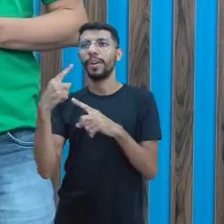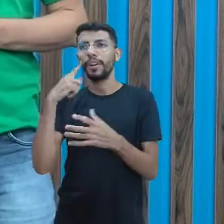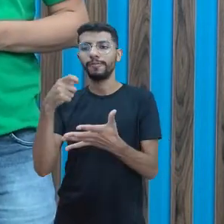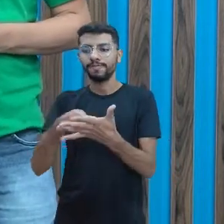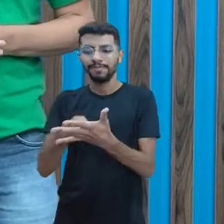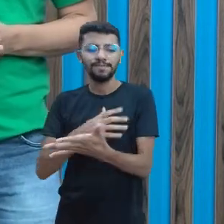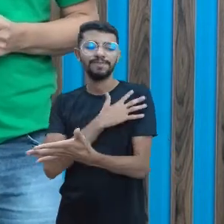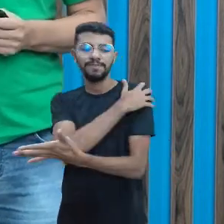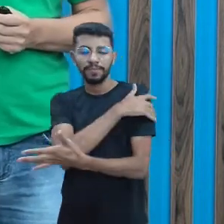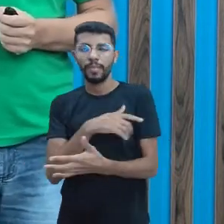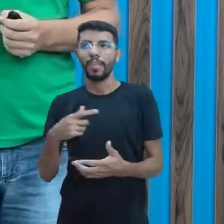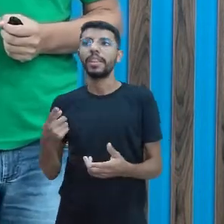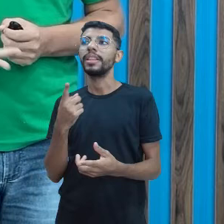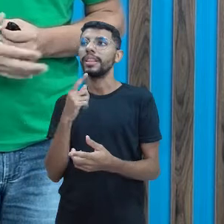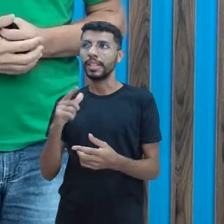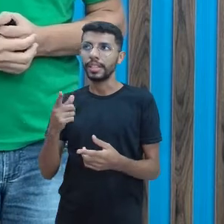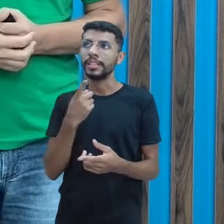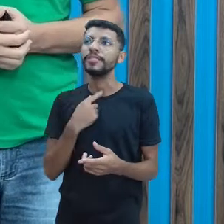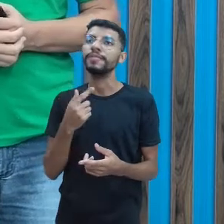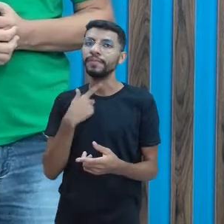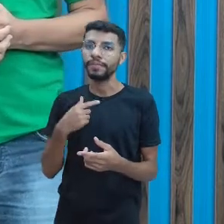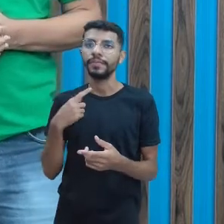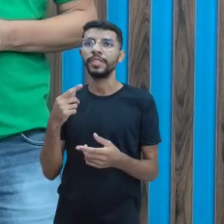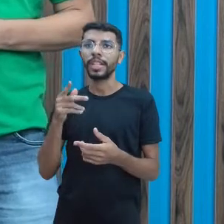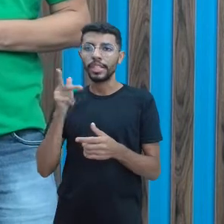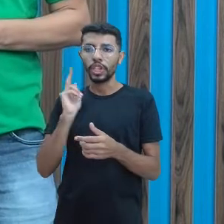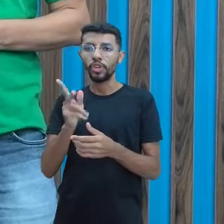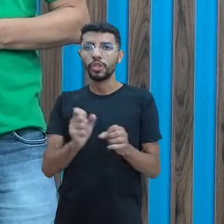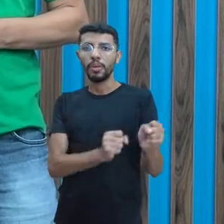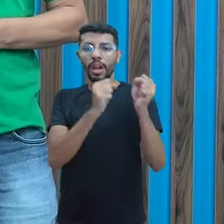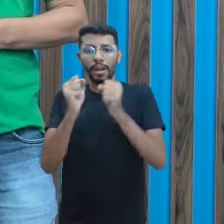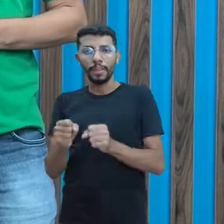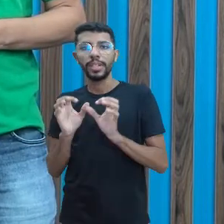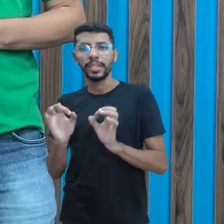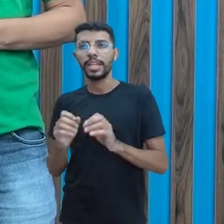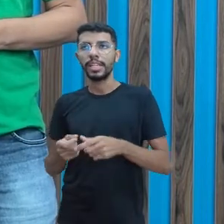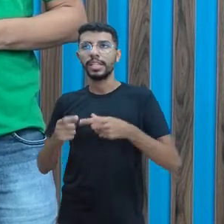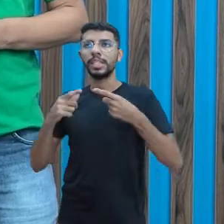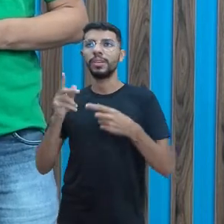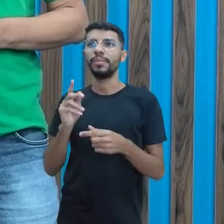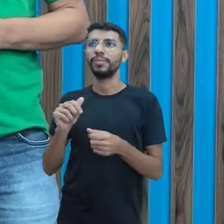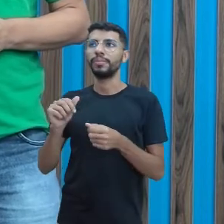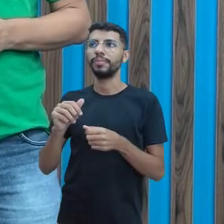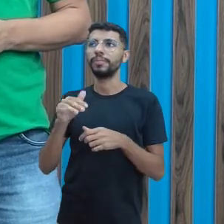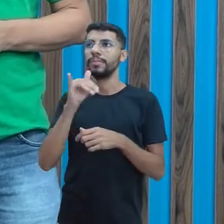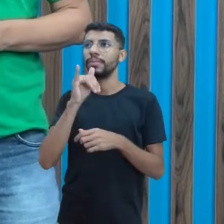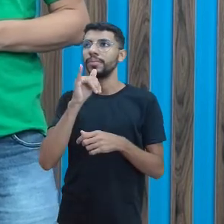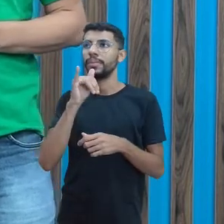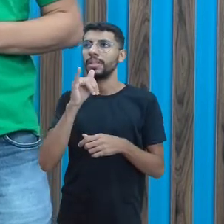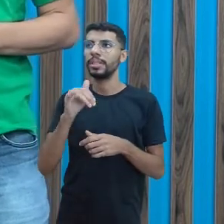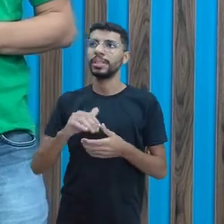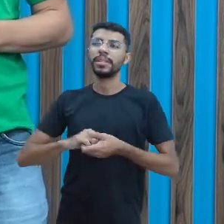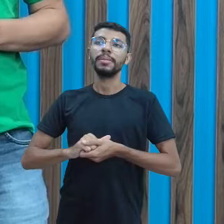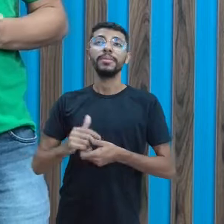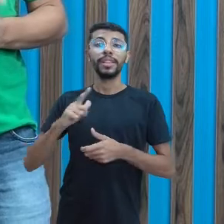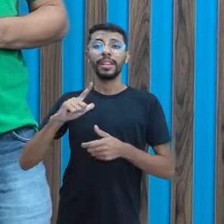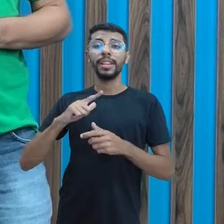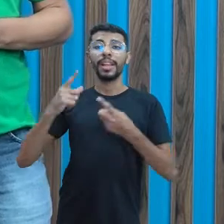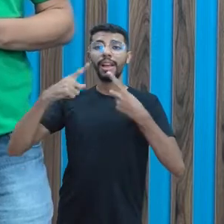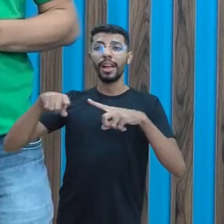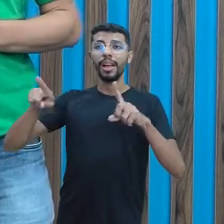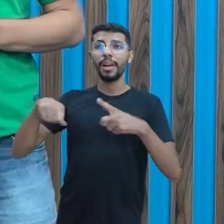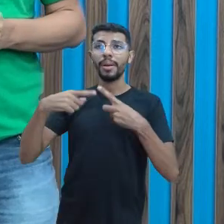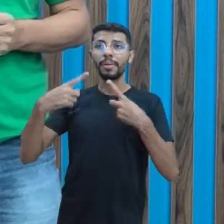fizeram atentados terroristas, até uma música de Legião Urbana, né, que em algum momento ele diz assim, não boto bomba em banco de jornal, nem em